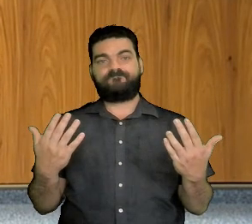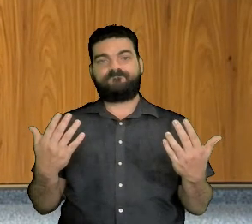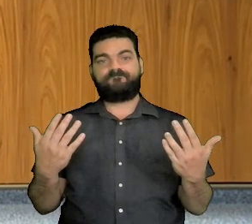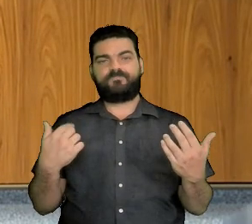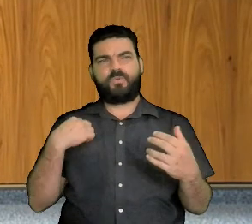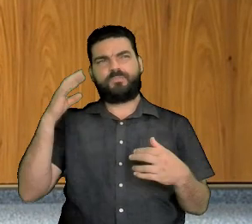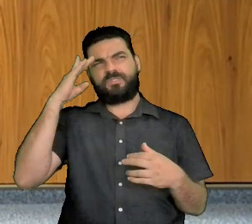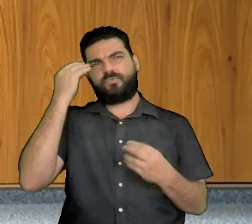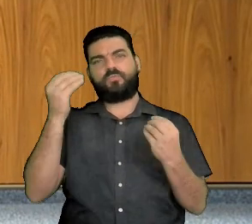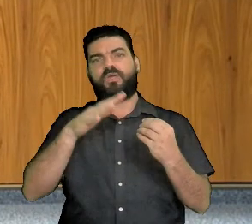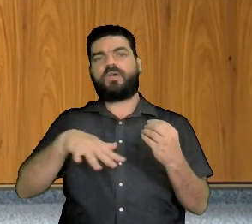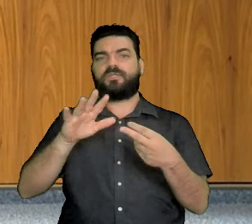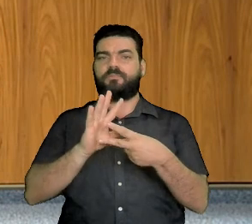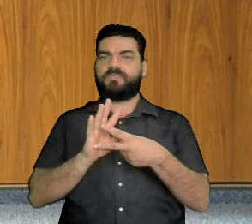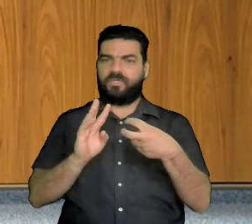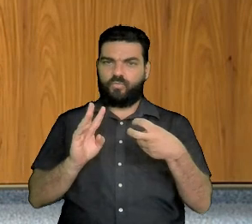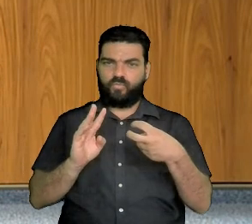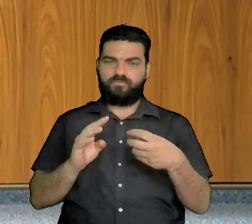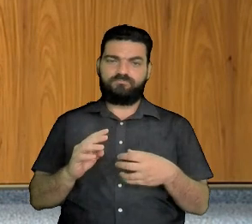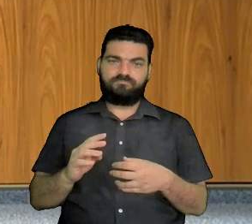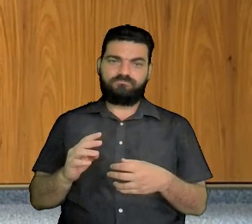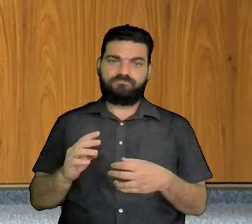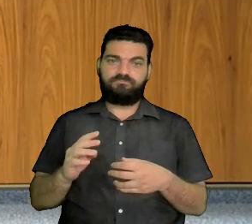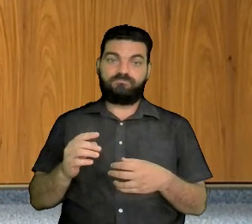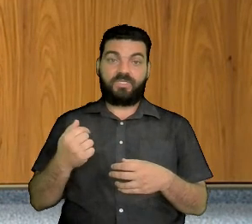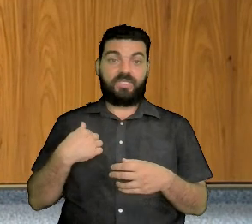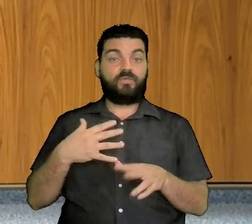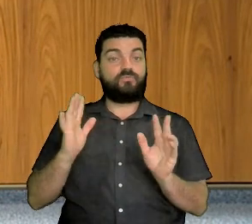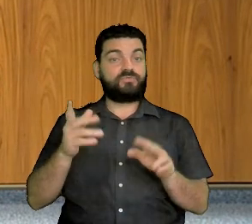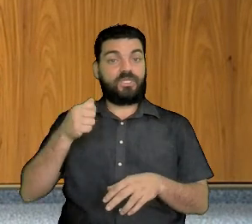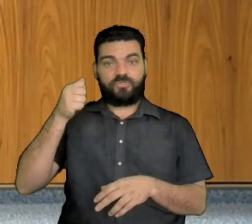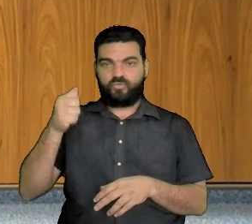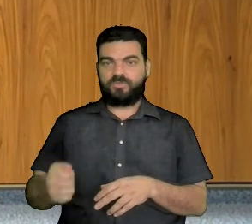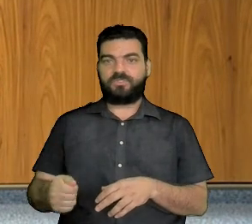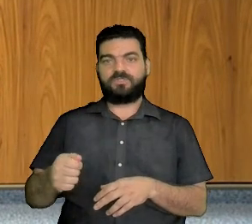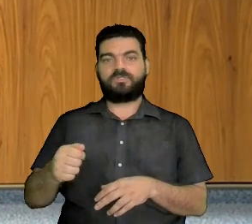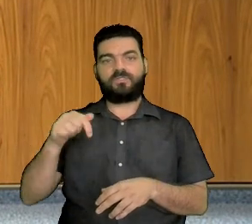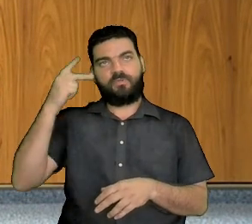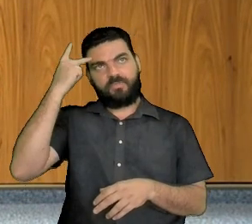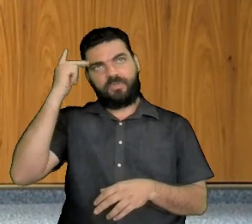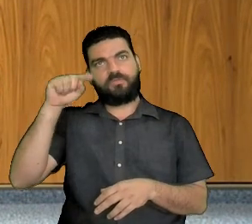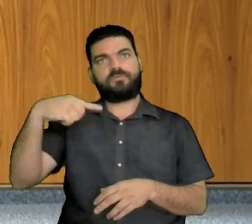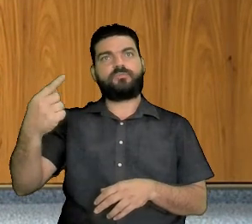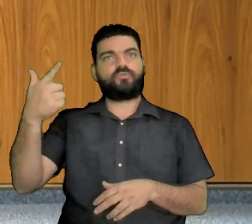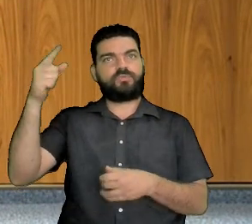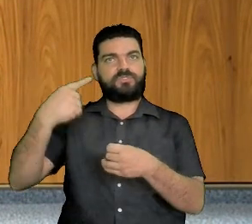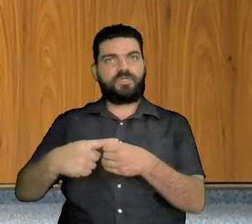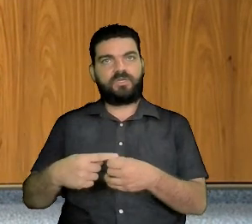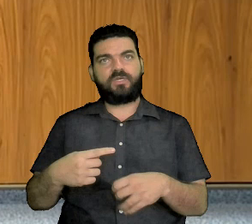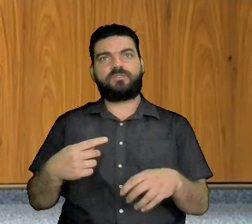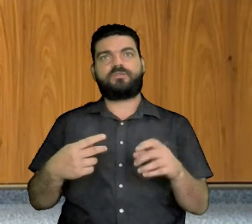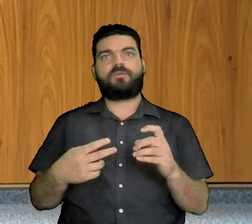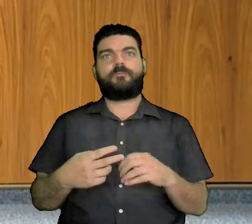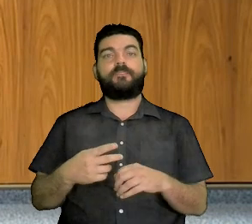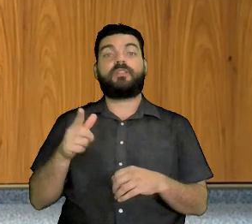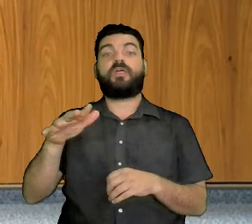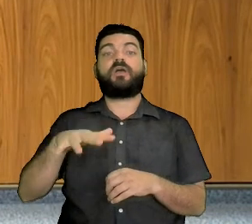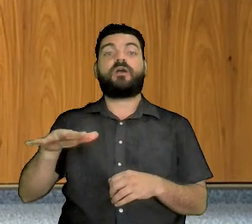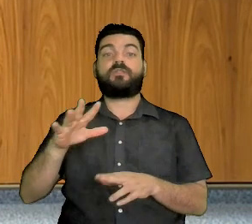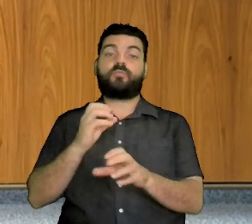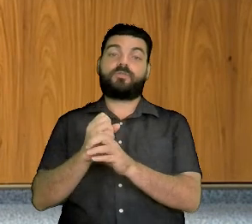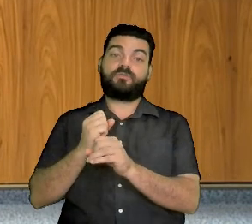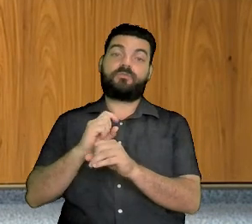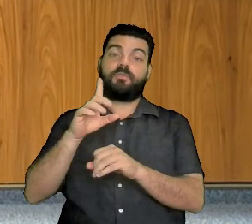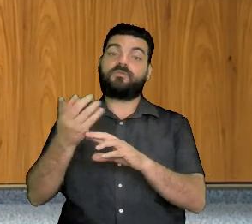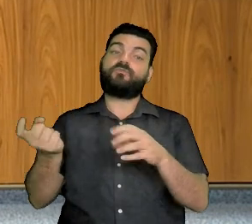dizer de forma acidental, eu fui para a área penal. Eu fui juiz aqui em São Paulo, depois fui